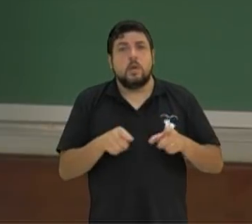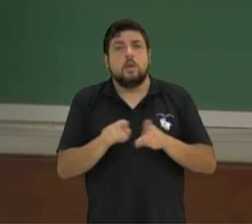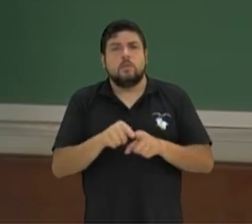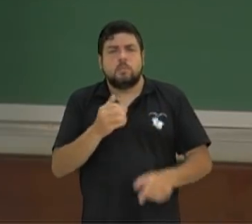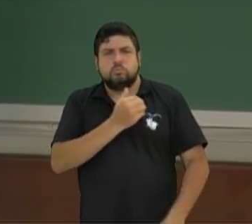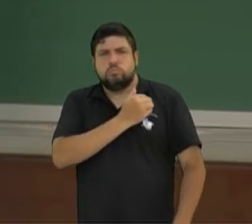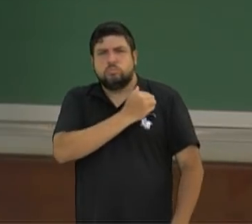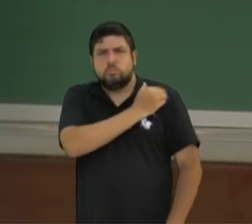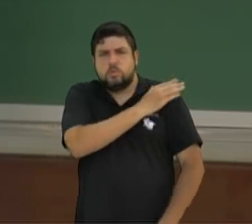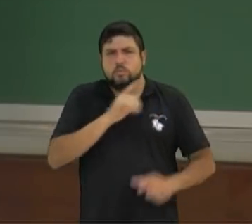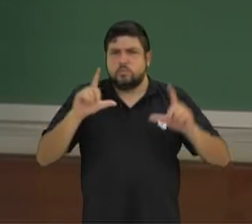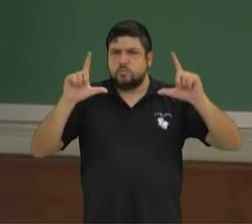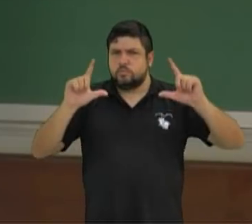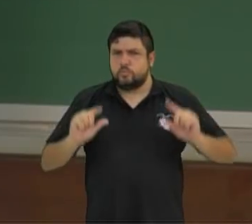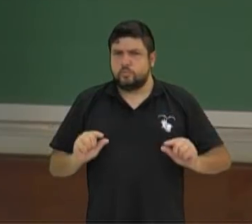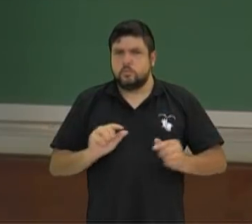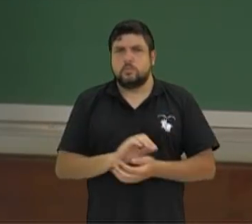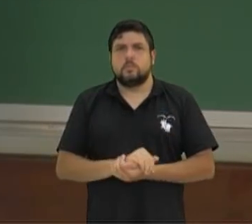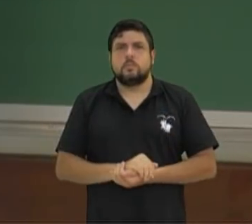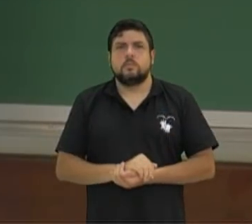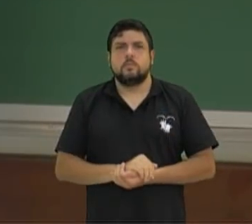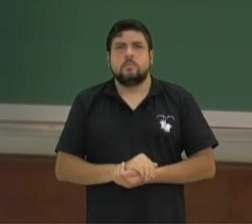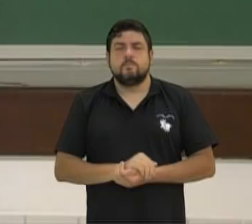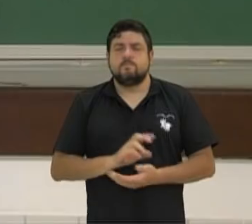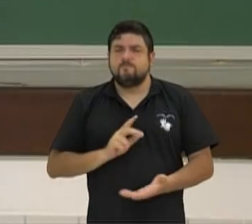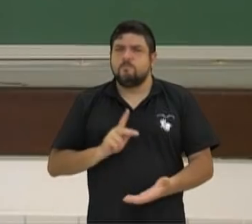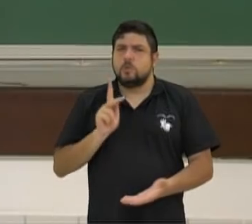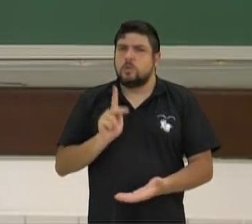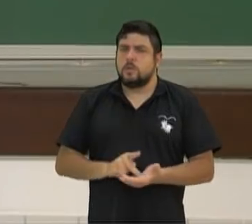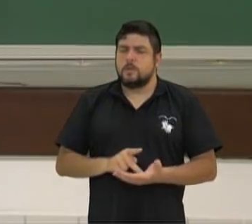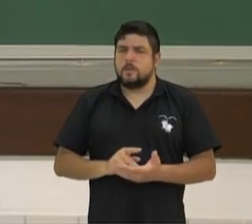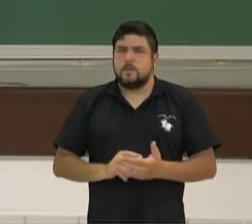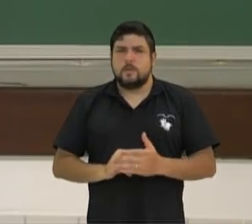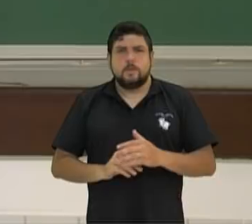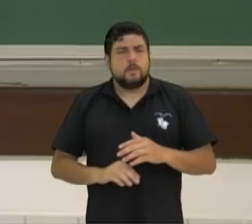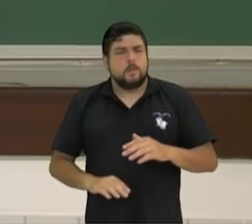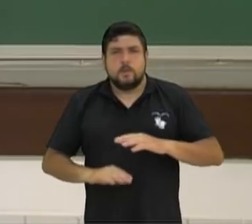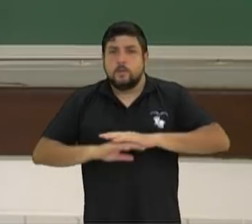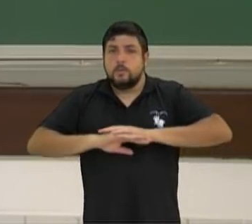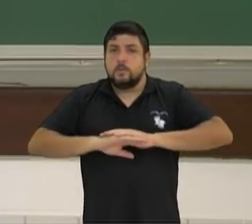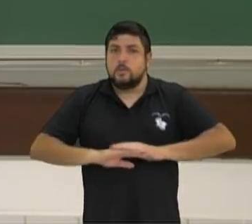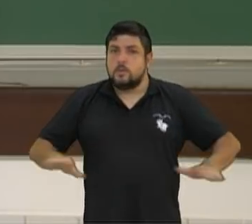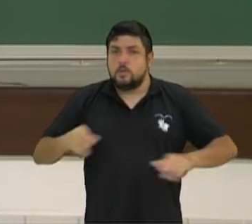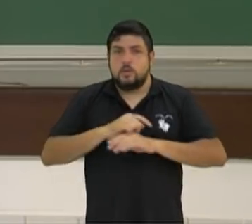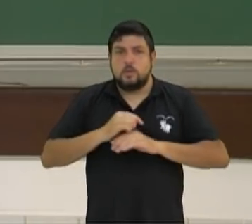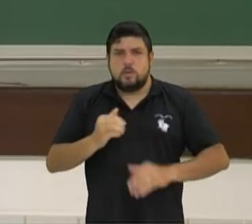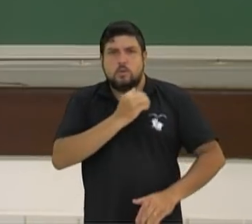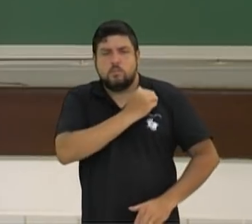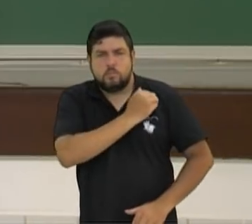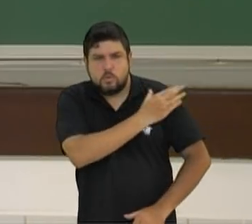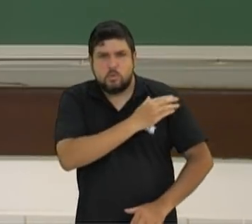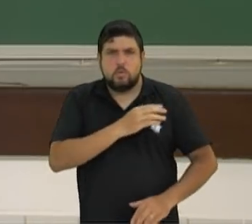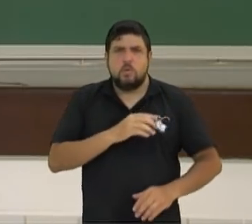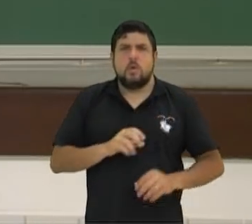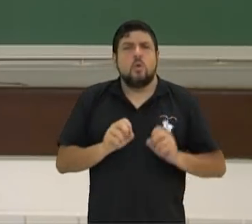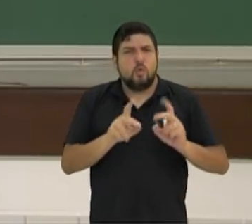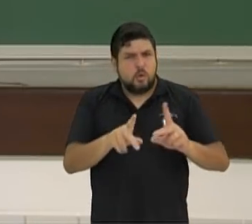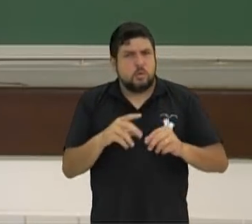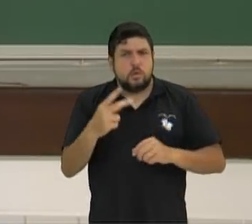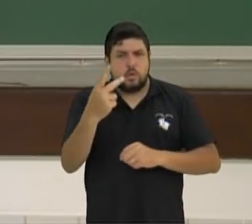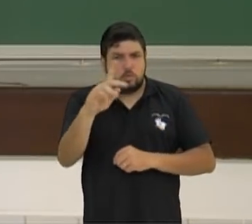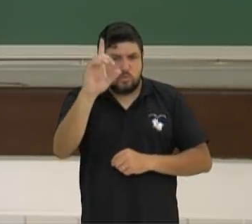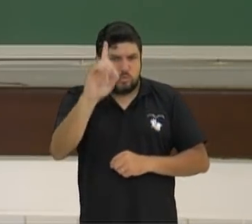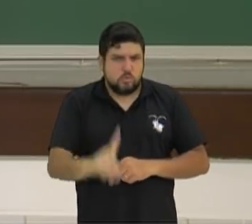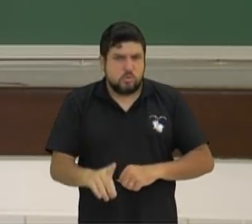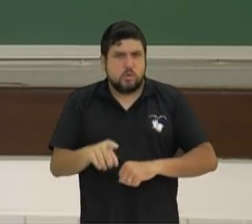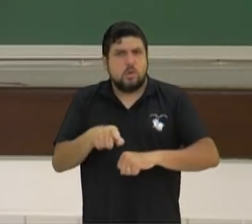intolerância e o preconceito. Gente, não dá mais, não cabe preconceito e intolerância. Você tem direito de ser como você é. Sua cor,